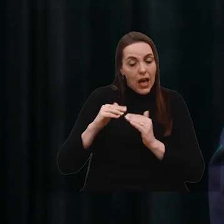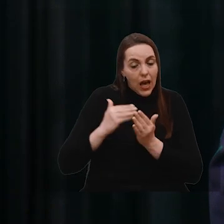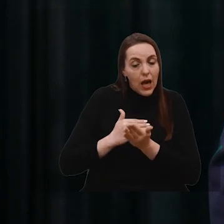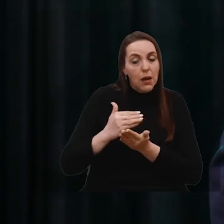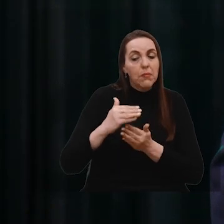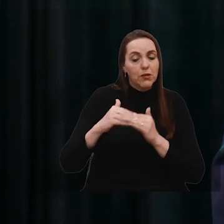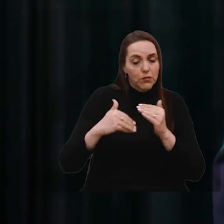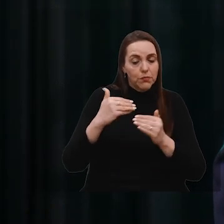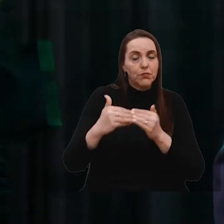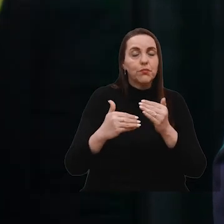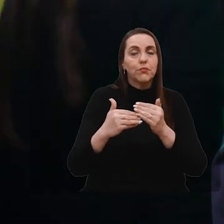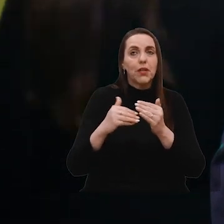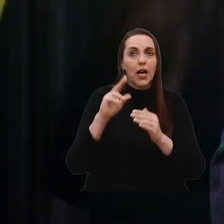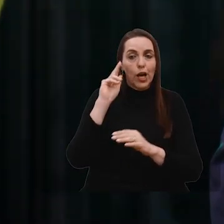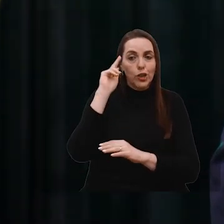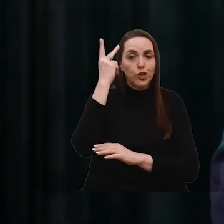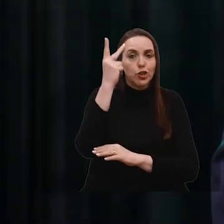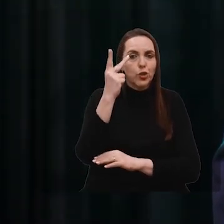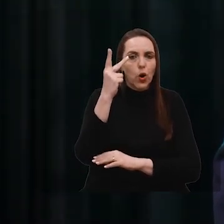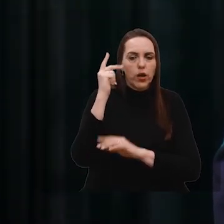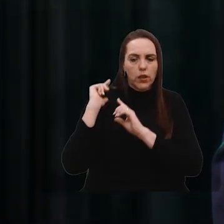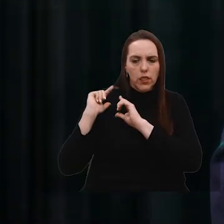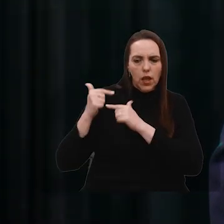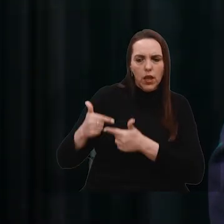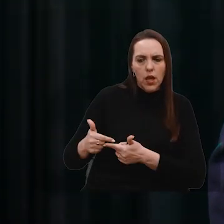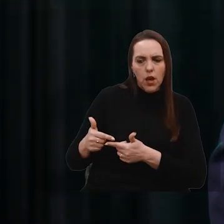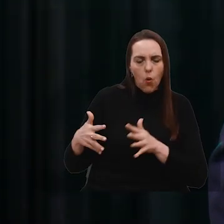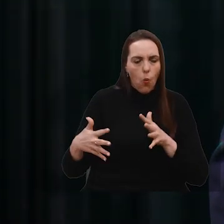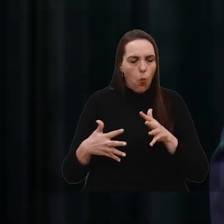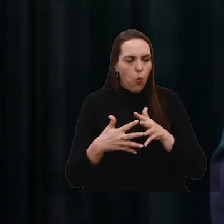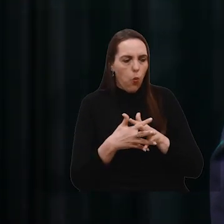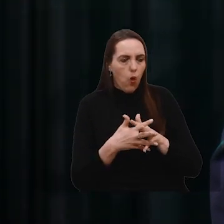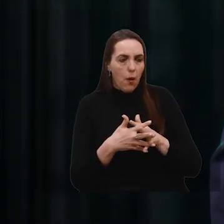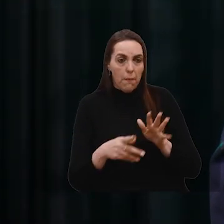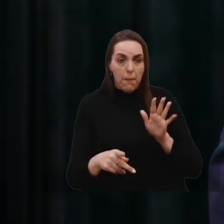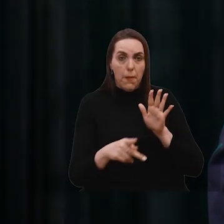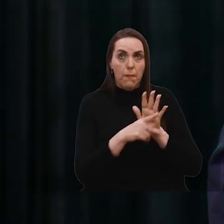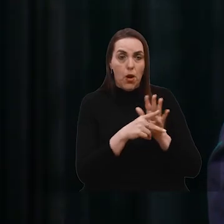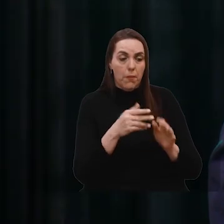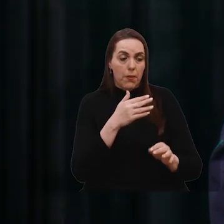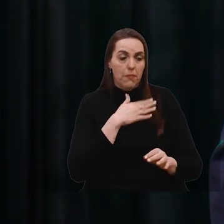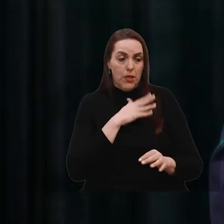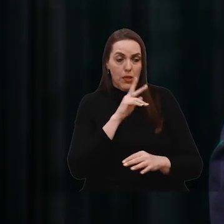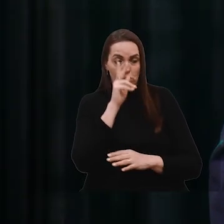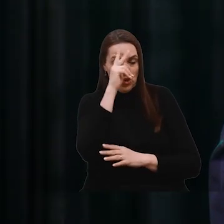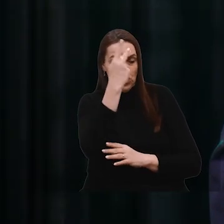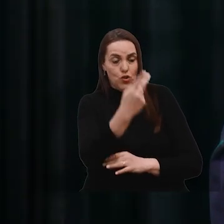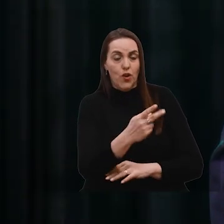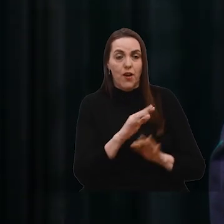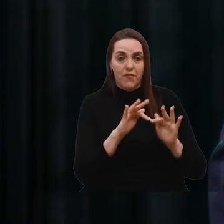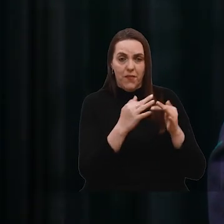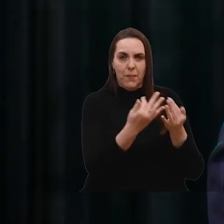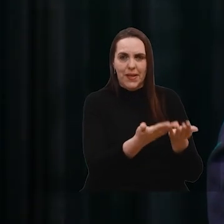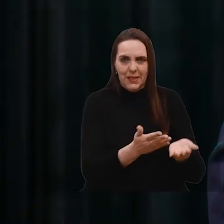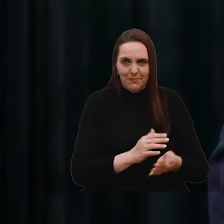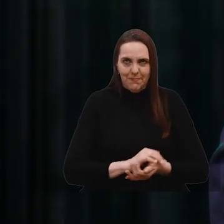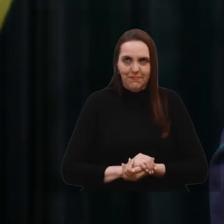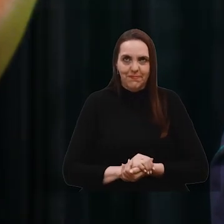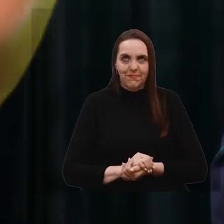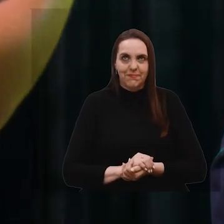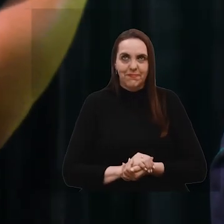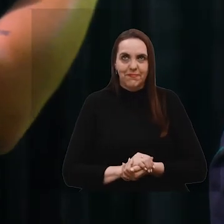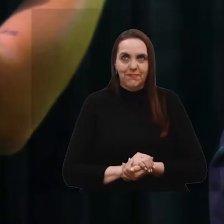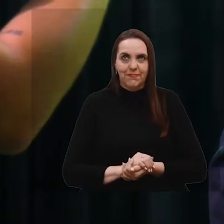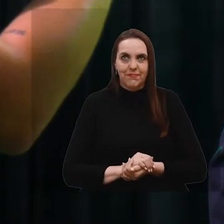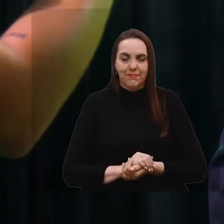partir daí, a história do tradicionalismo passou a se confundir com a própria história da